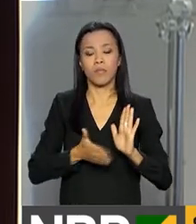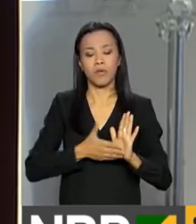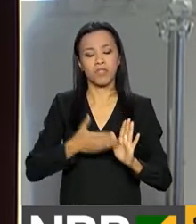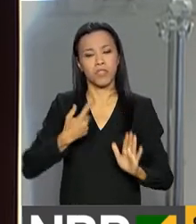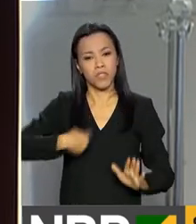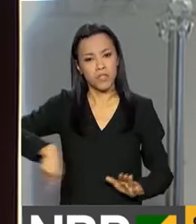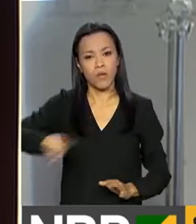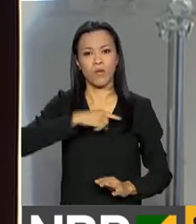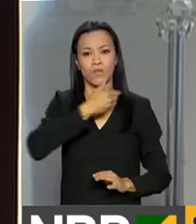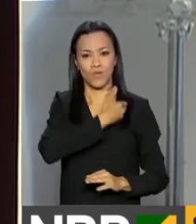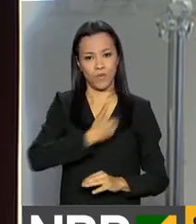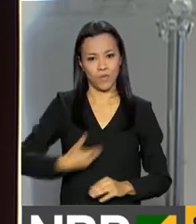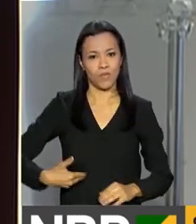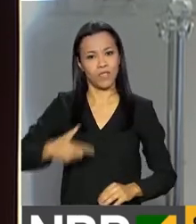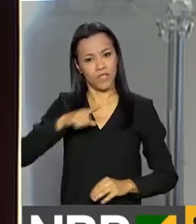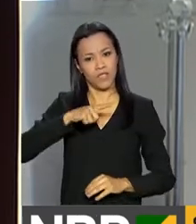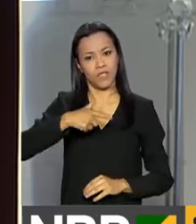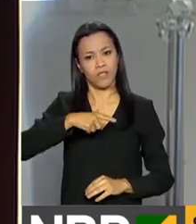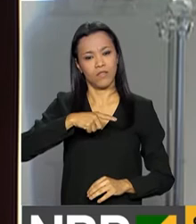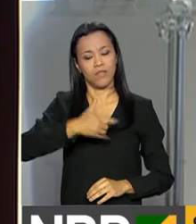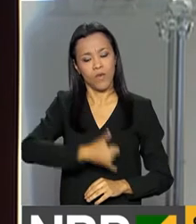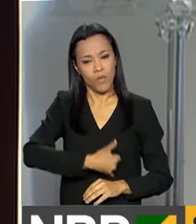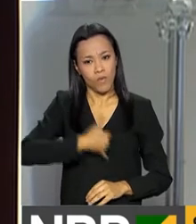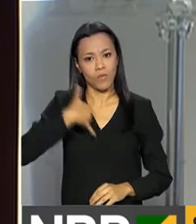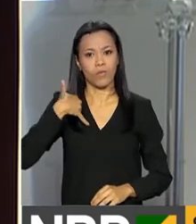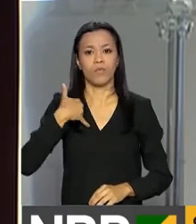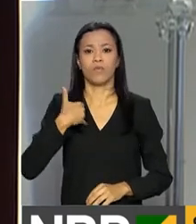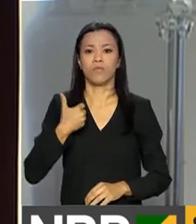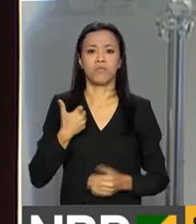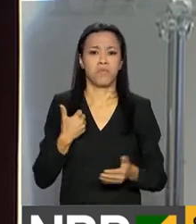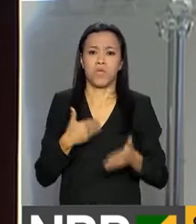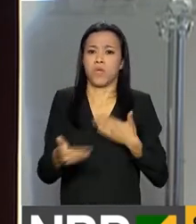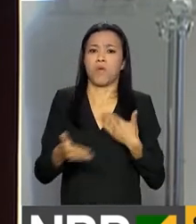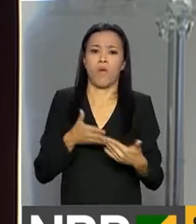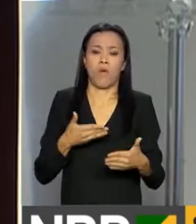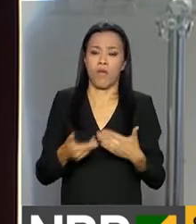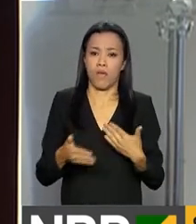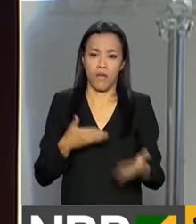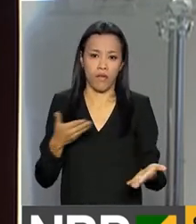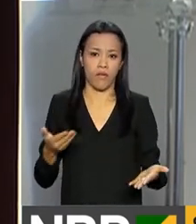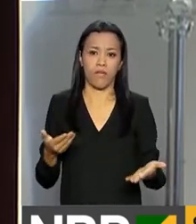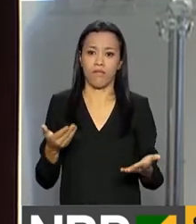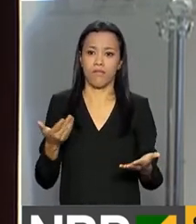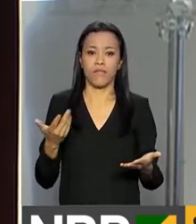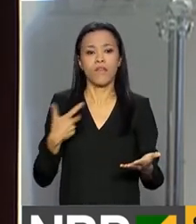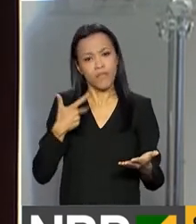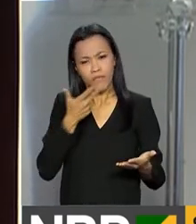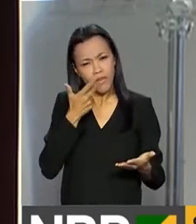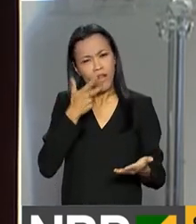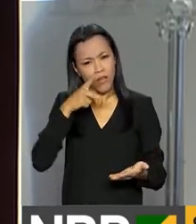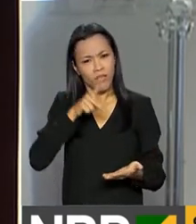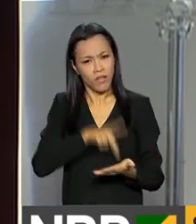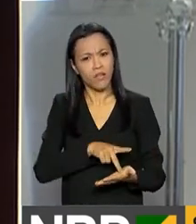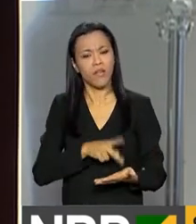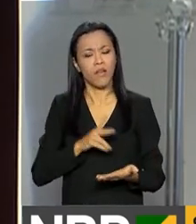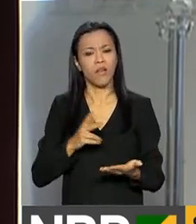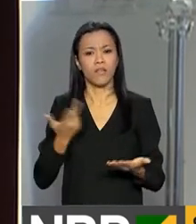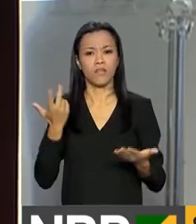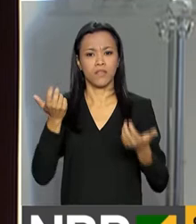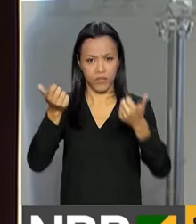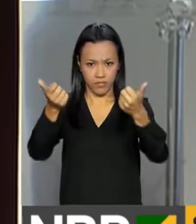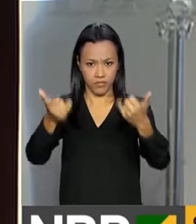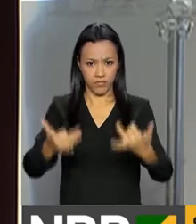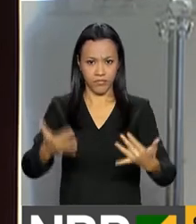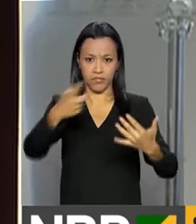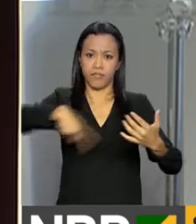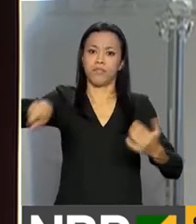certeza que nós podemos aqui, em qualquer ambiente, começar a falar a verdade para a sociedade brasileira. E